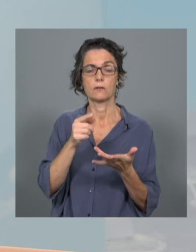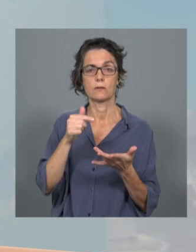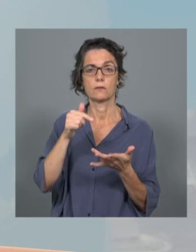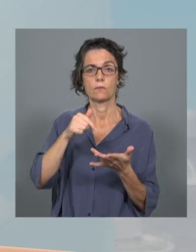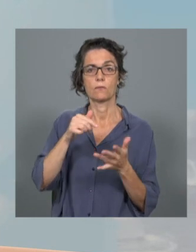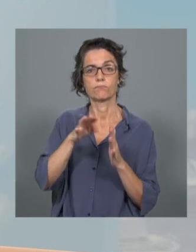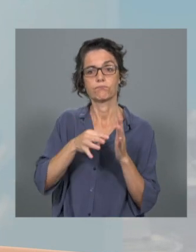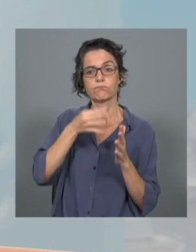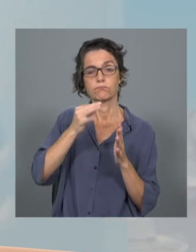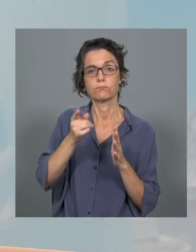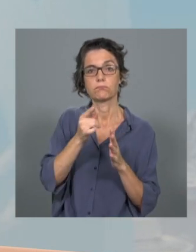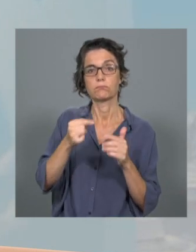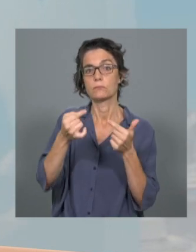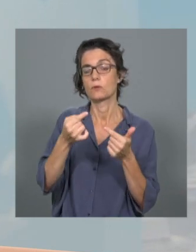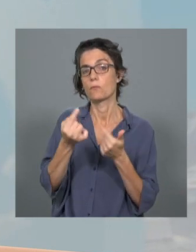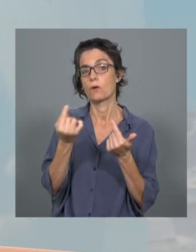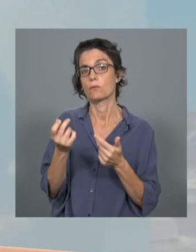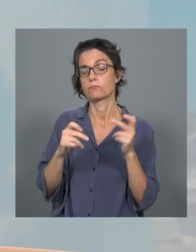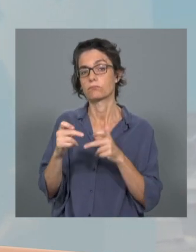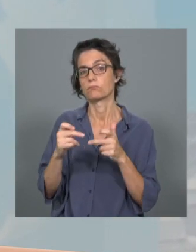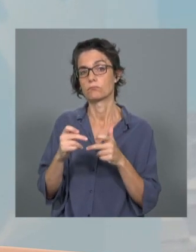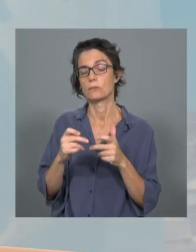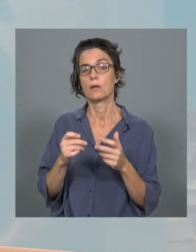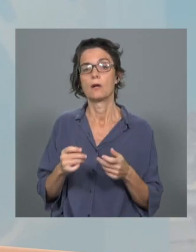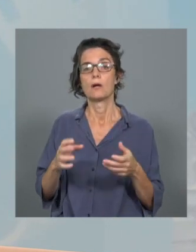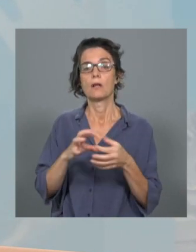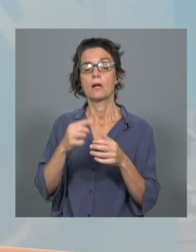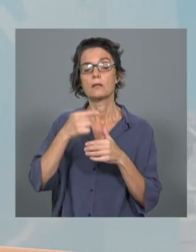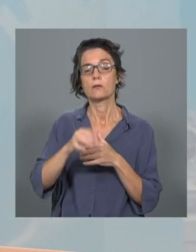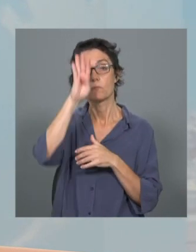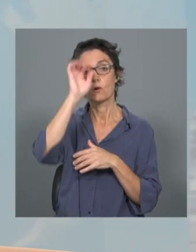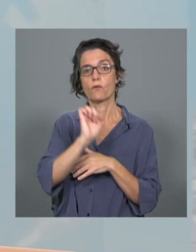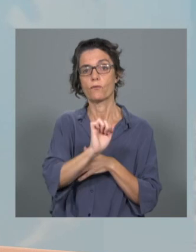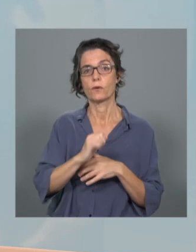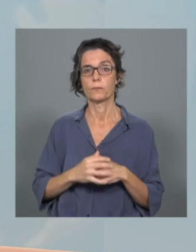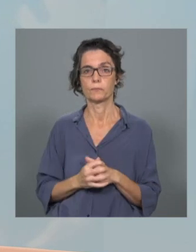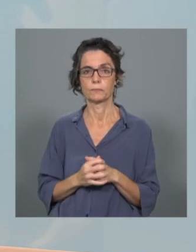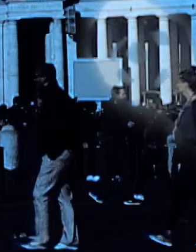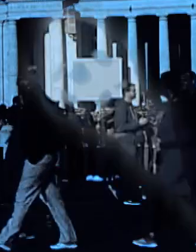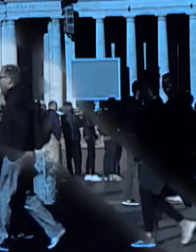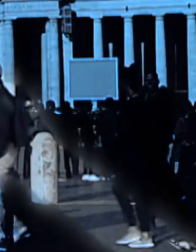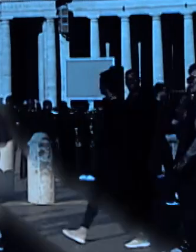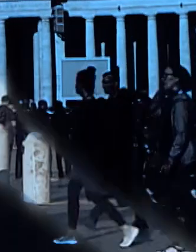falaremos depois de destacarmos outros acontecimentos, a começar pela semana do Papa Francisco.